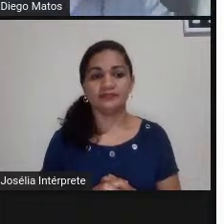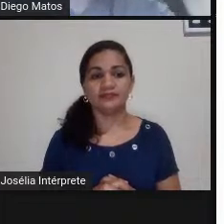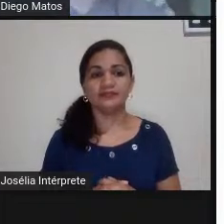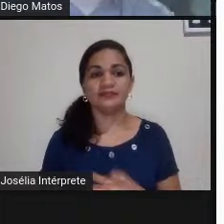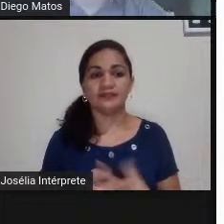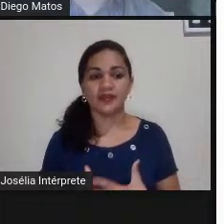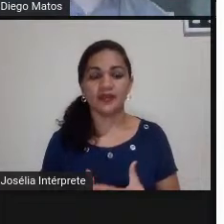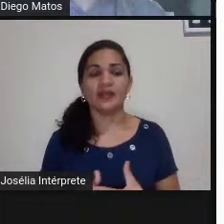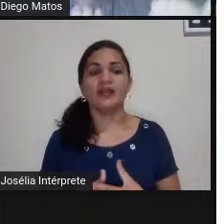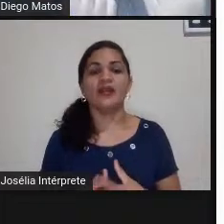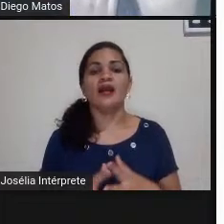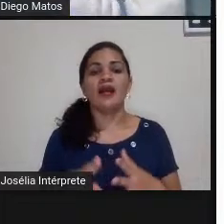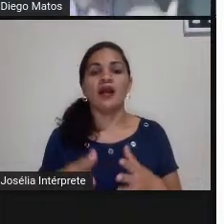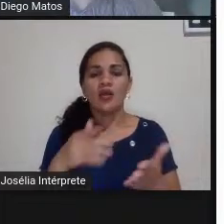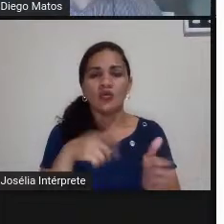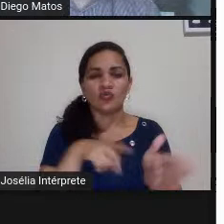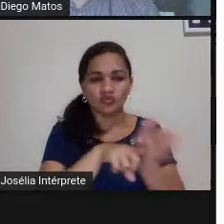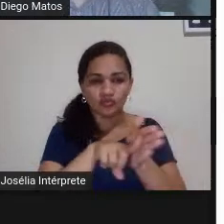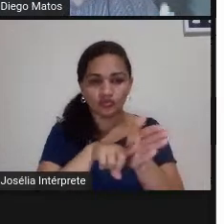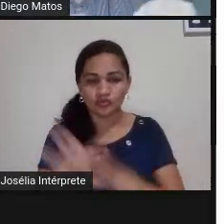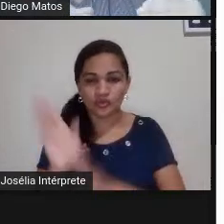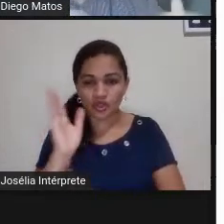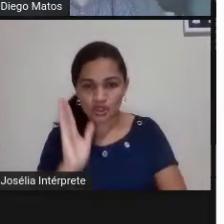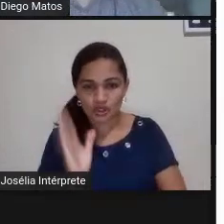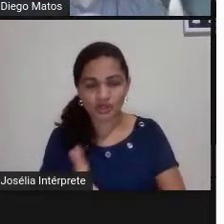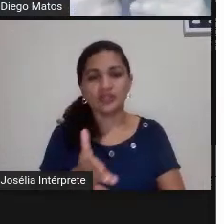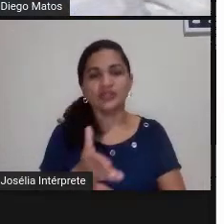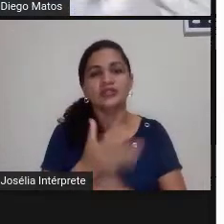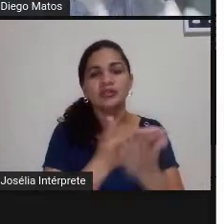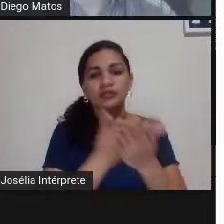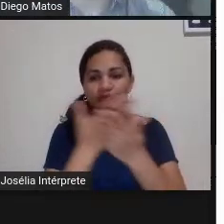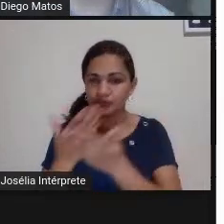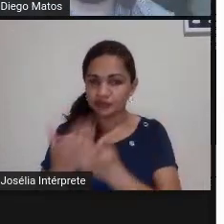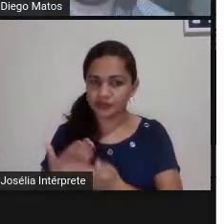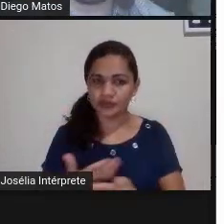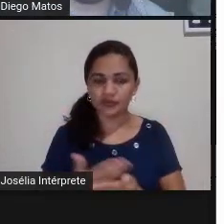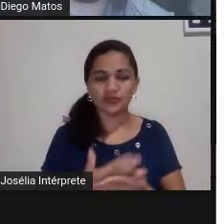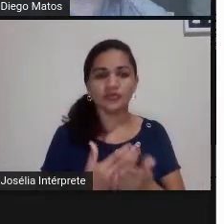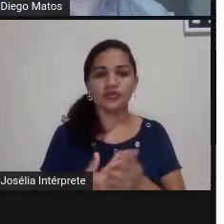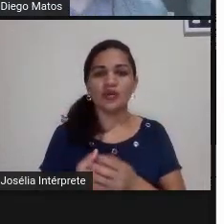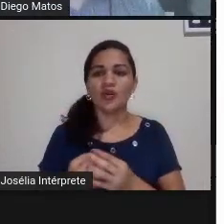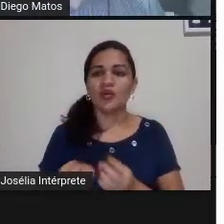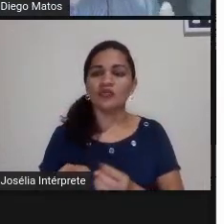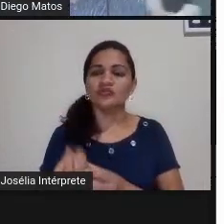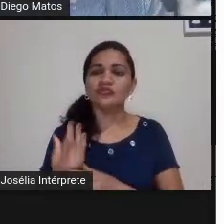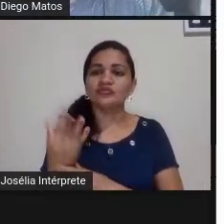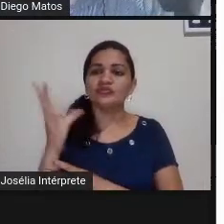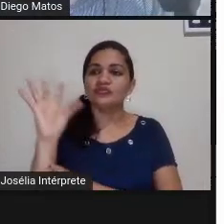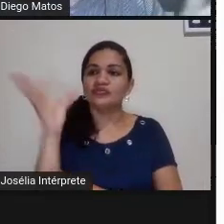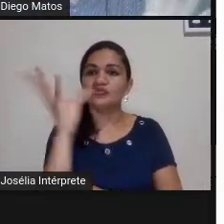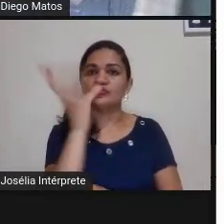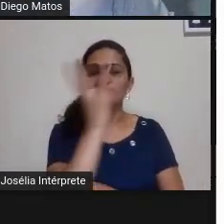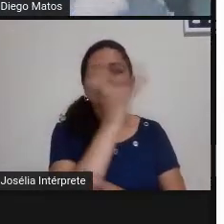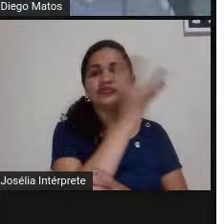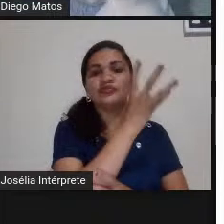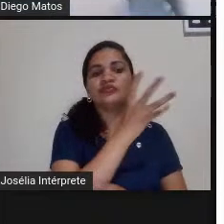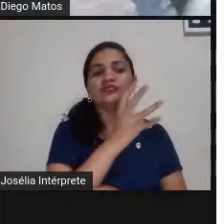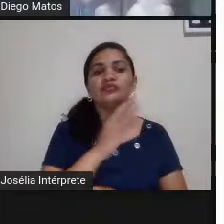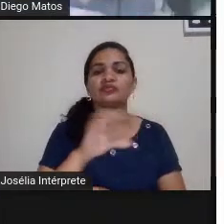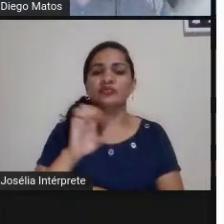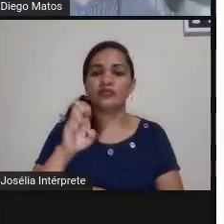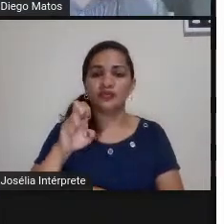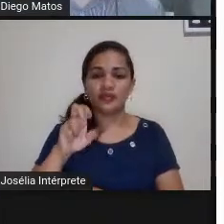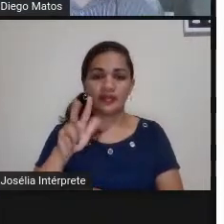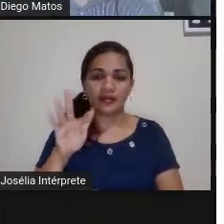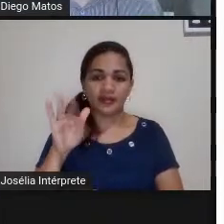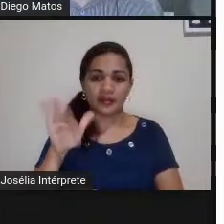ou que você já tem estudado que ela tem um menor potencial de emissão de gases de efeito estufa tá que hoje em dia os principais critérios para gente adotar